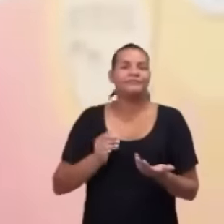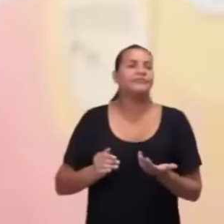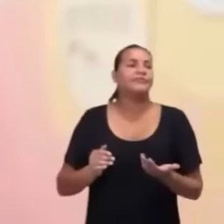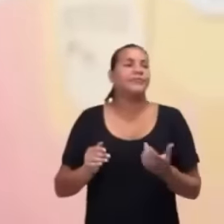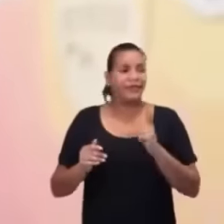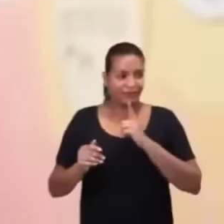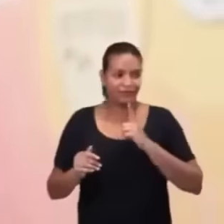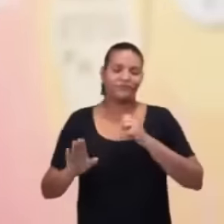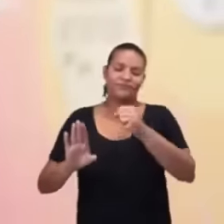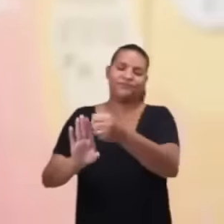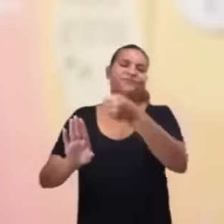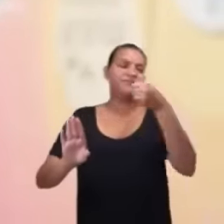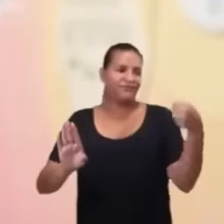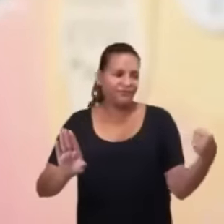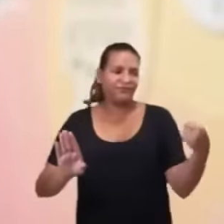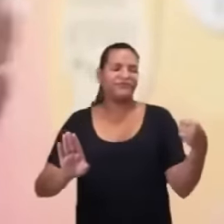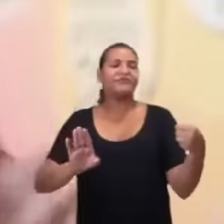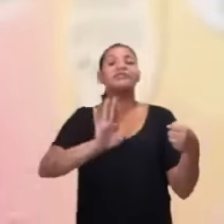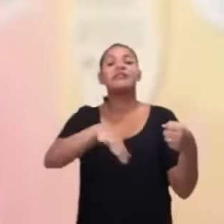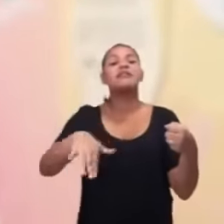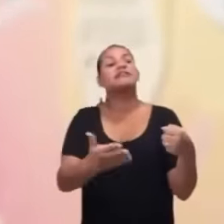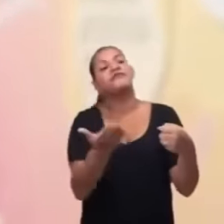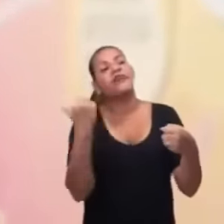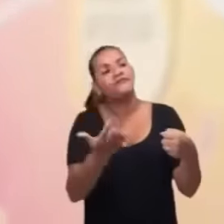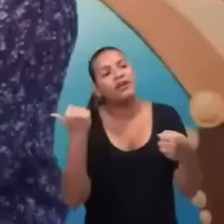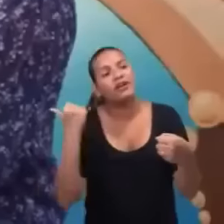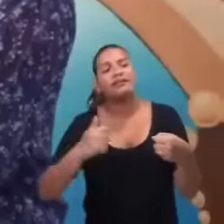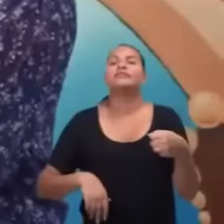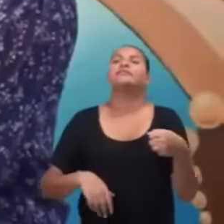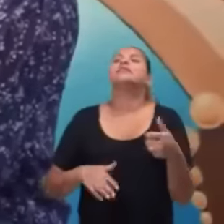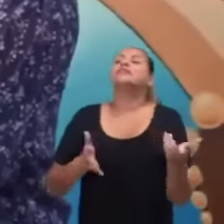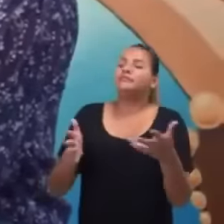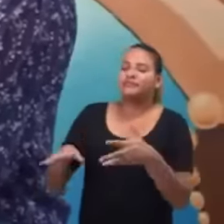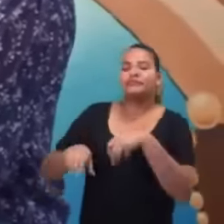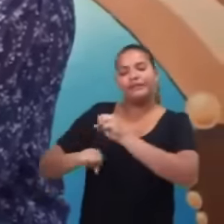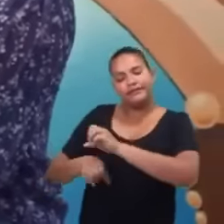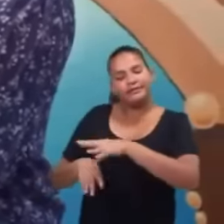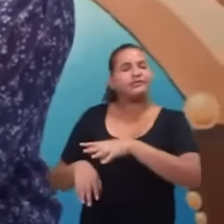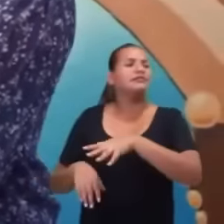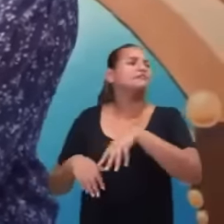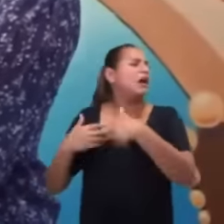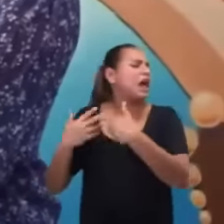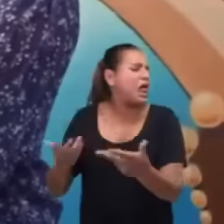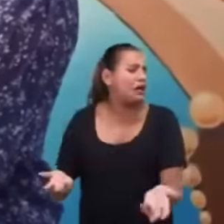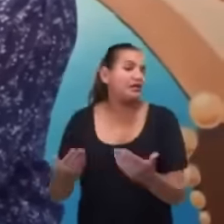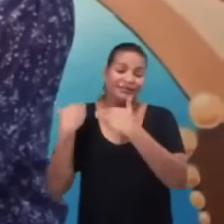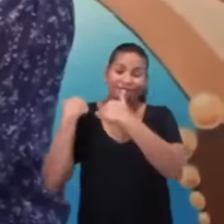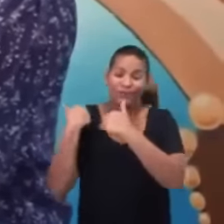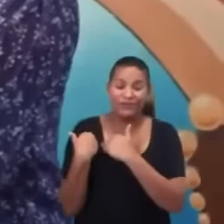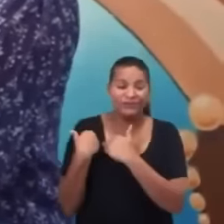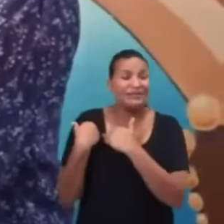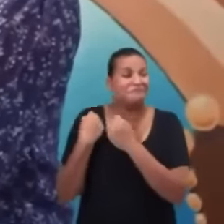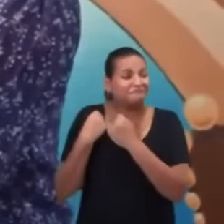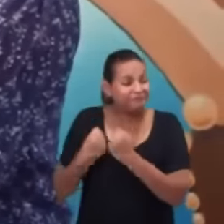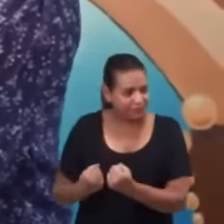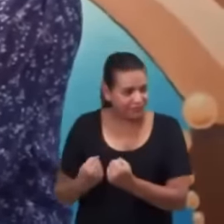portão, colocava as crianças para dentro, então tudo era a responsabilidade dela. Então acho que ela tinha muito isso, esse medo